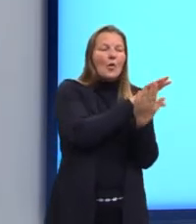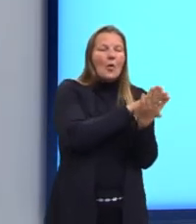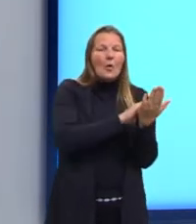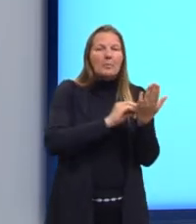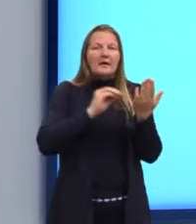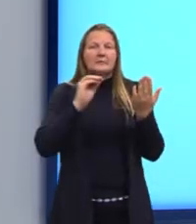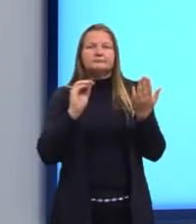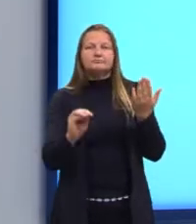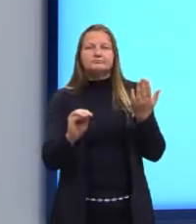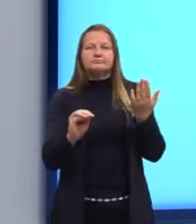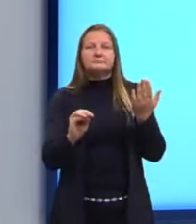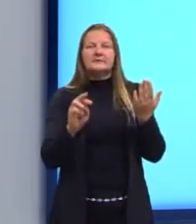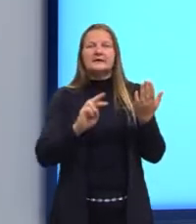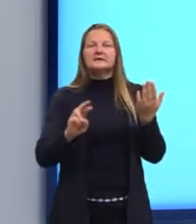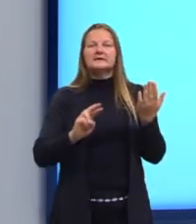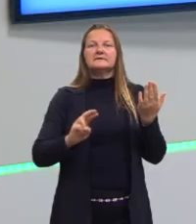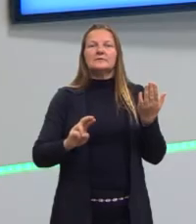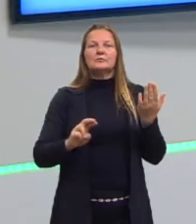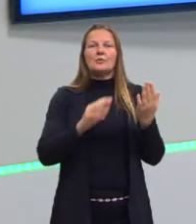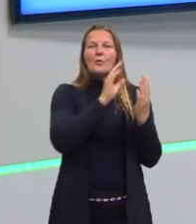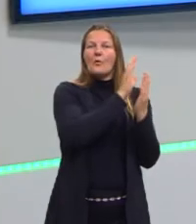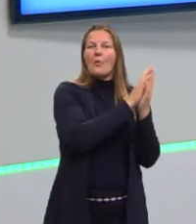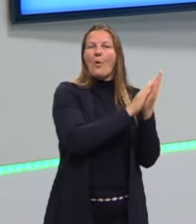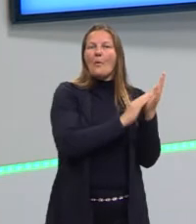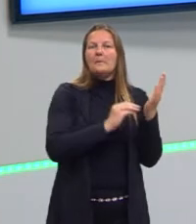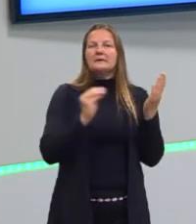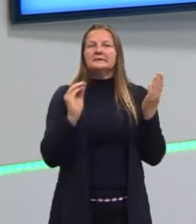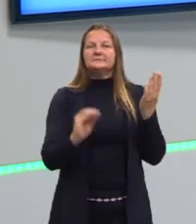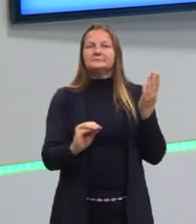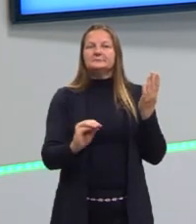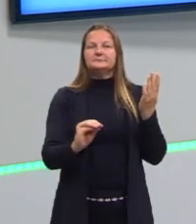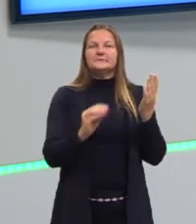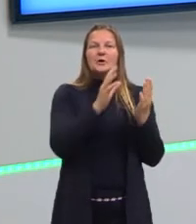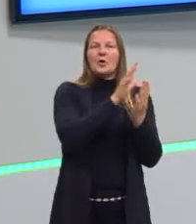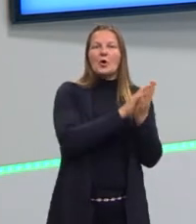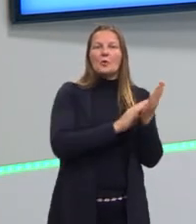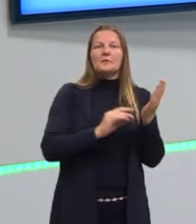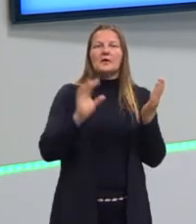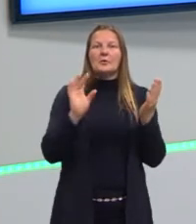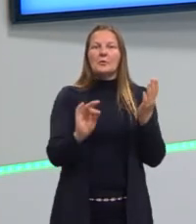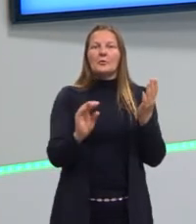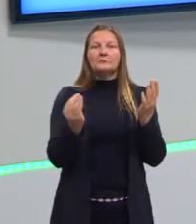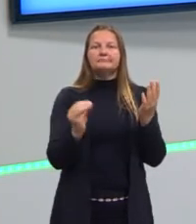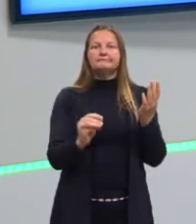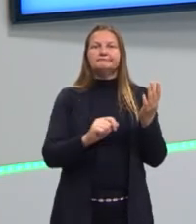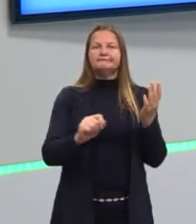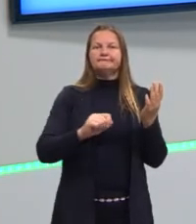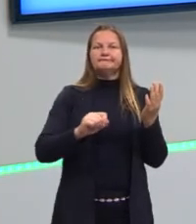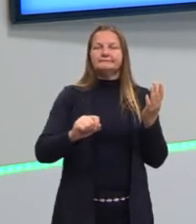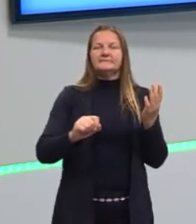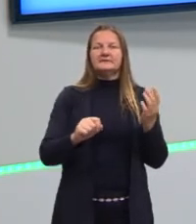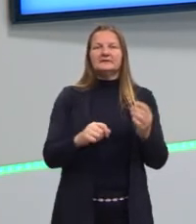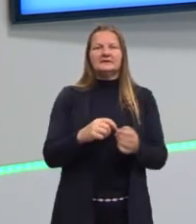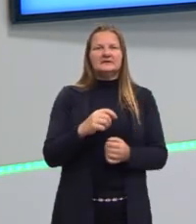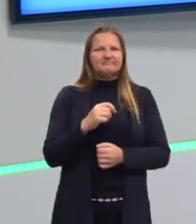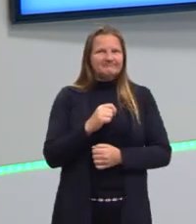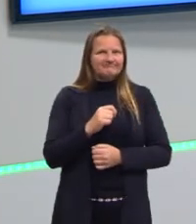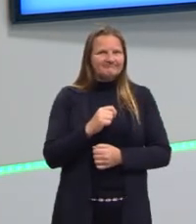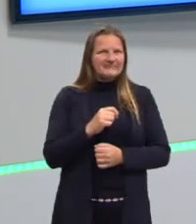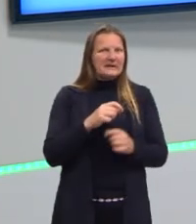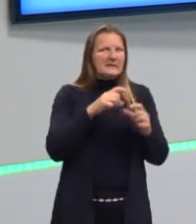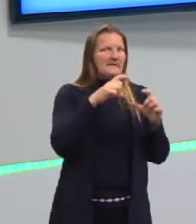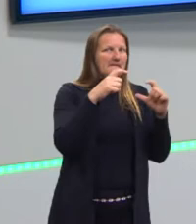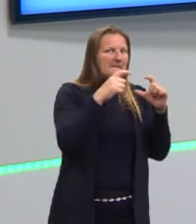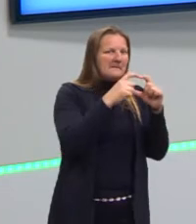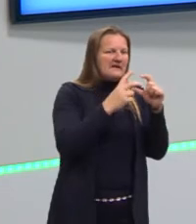na própria redação a beleza professora então eu devo usar os textos de apoio eu vou ler esse